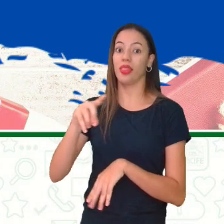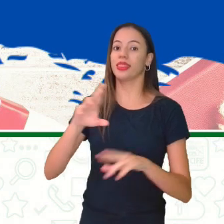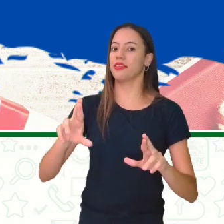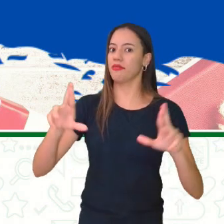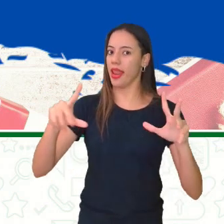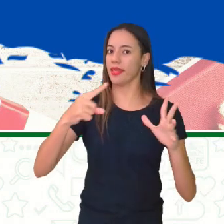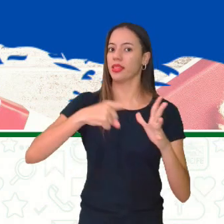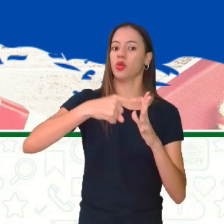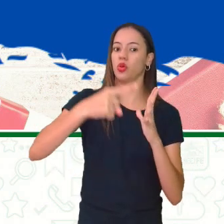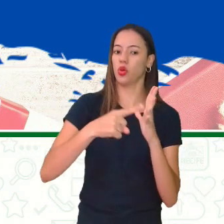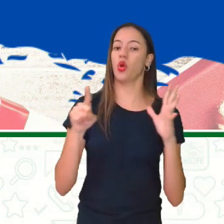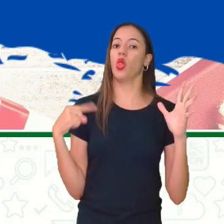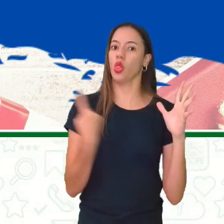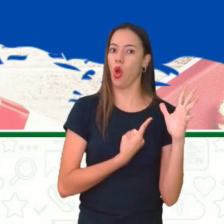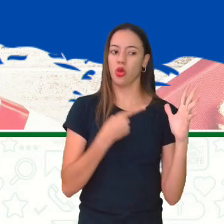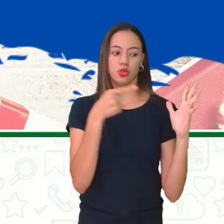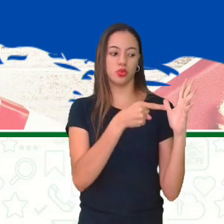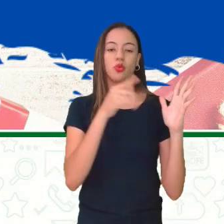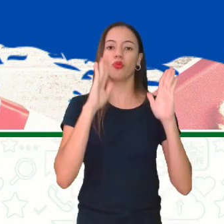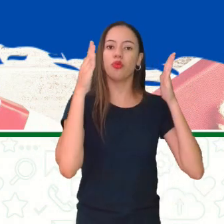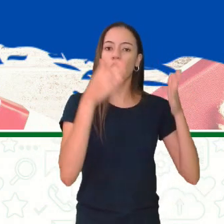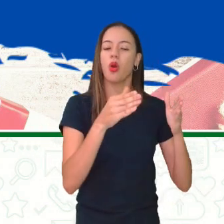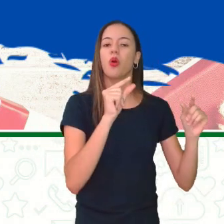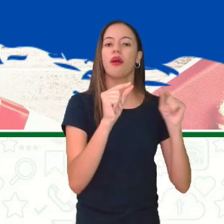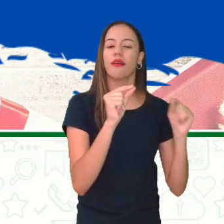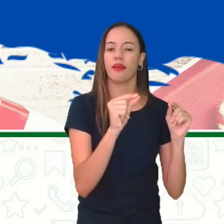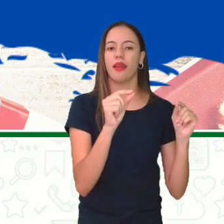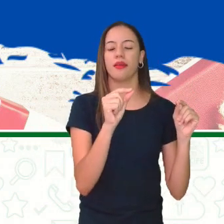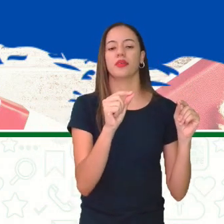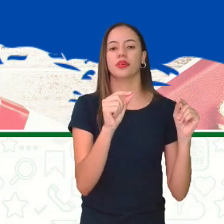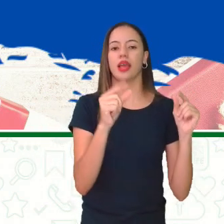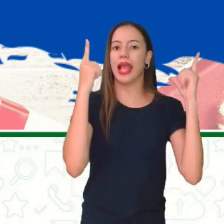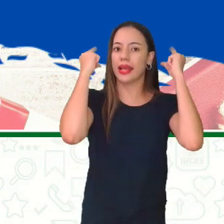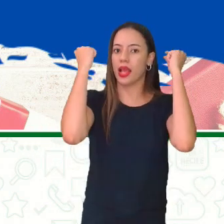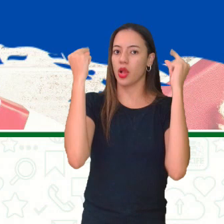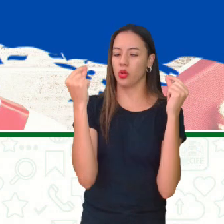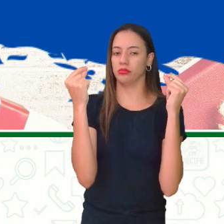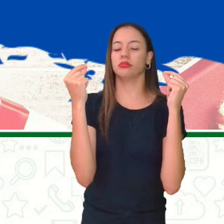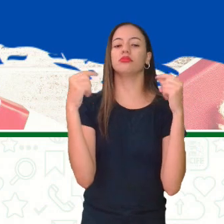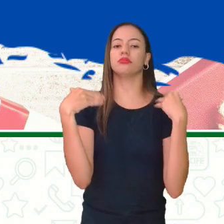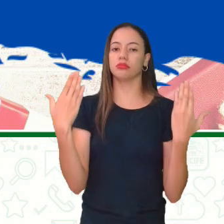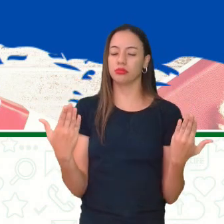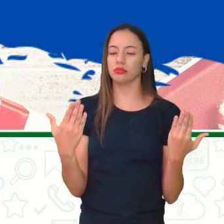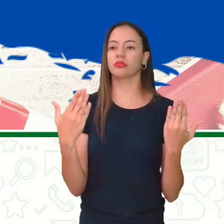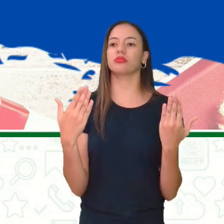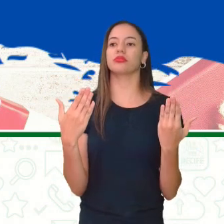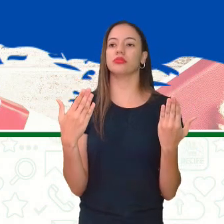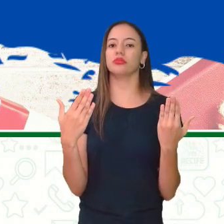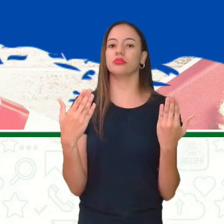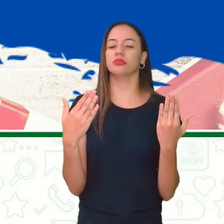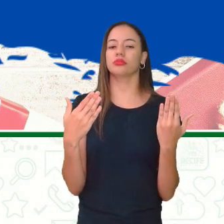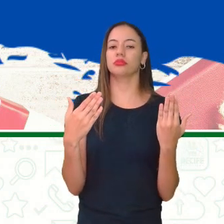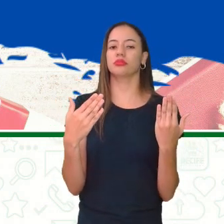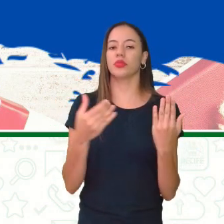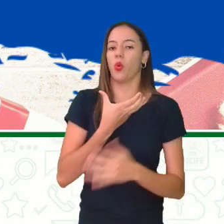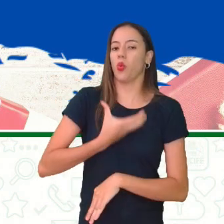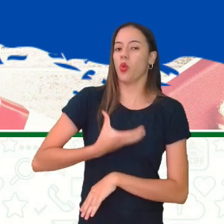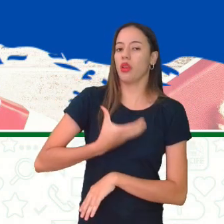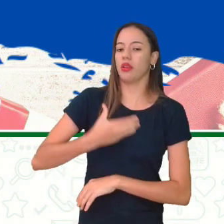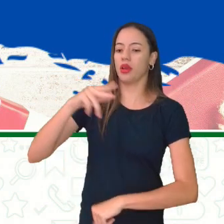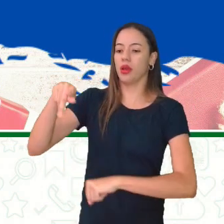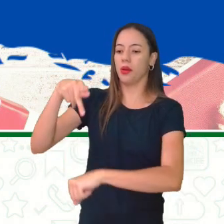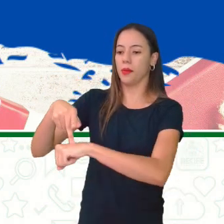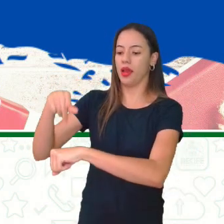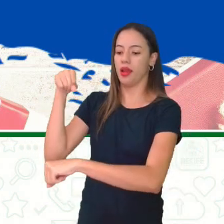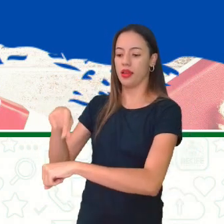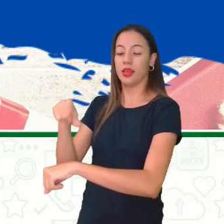baseado no calendário gregoriano. O Natal, que nos países, né, onde se